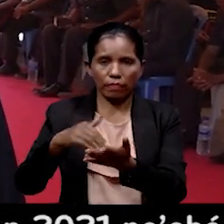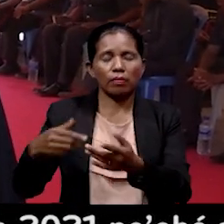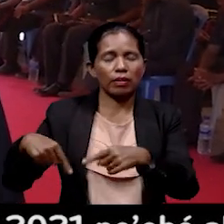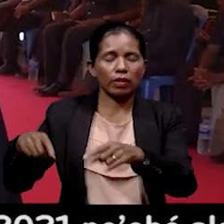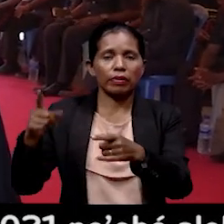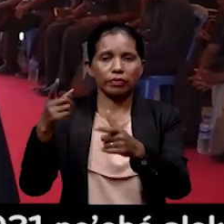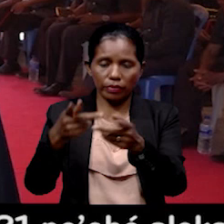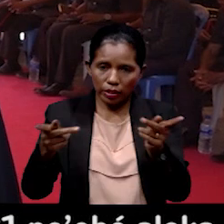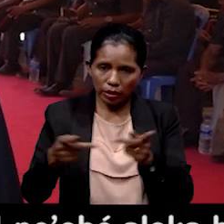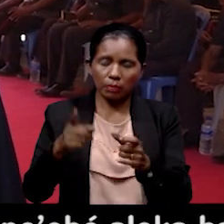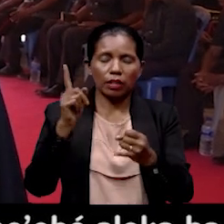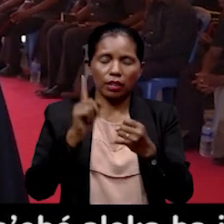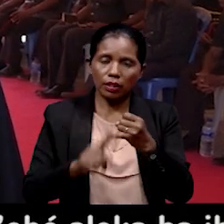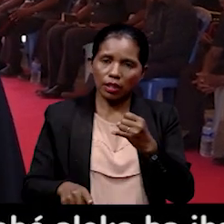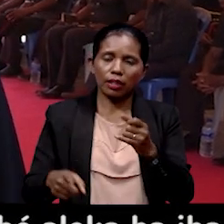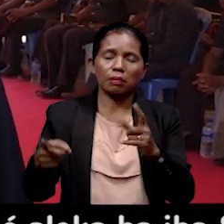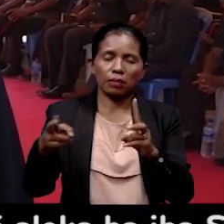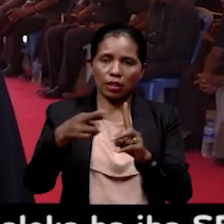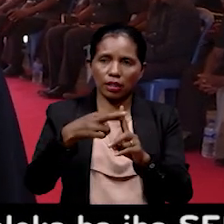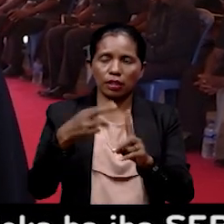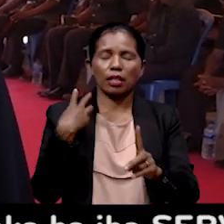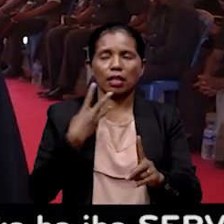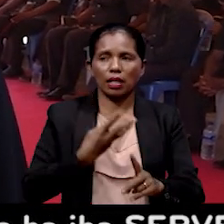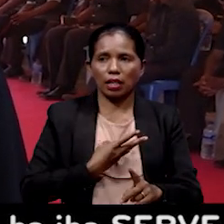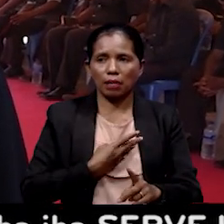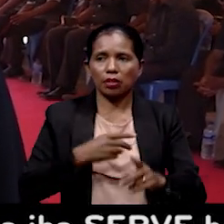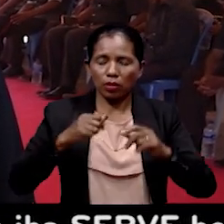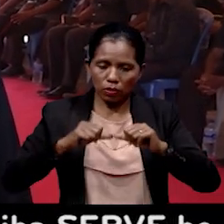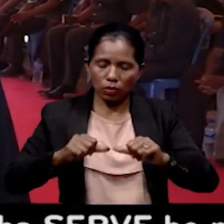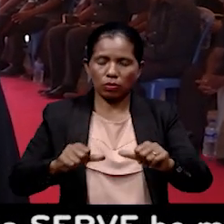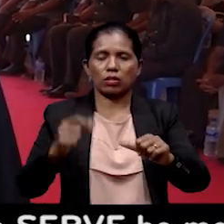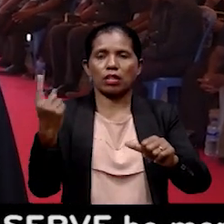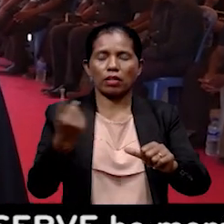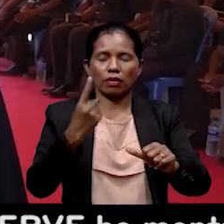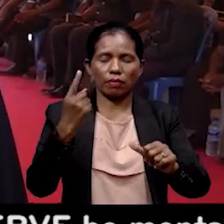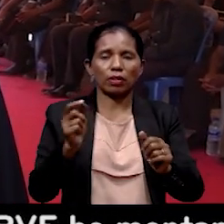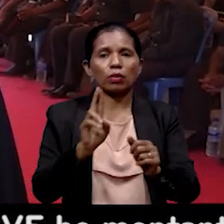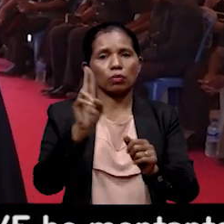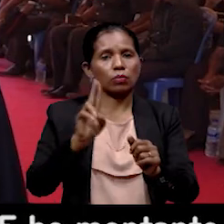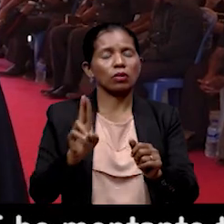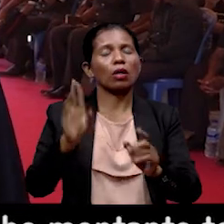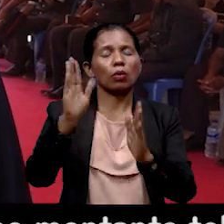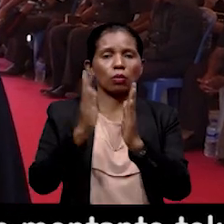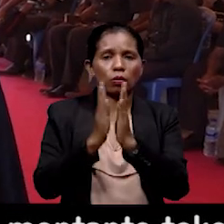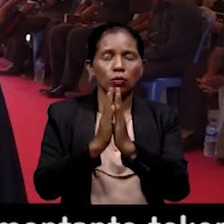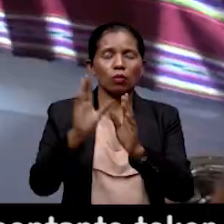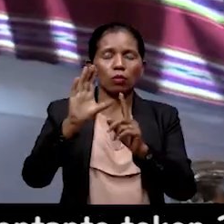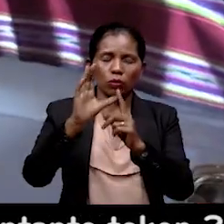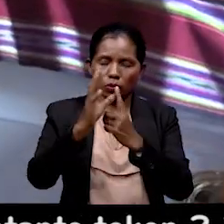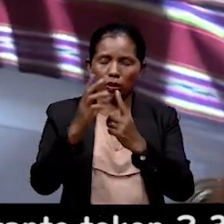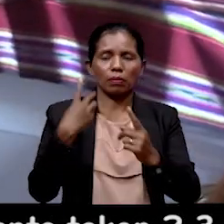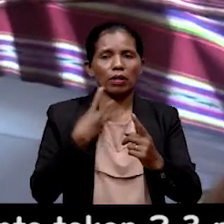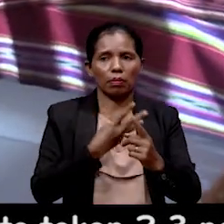nia, a mi sei continua na fata o cultura nve a mi nia, nessa última